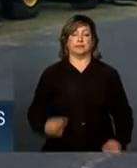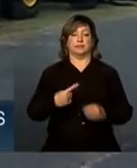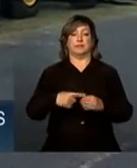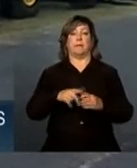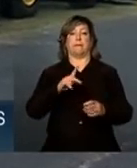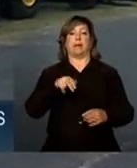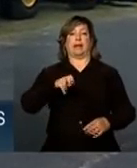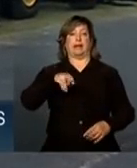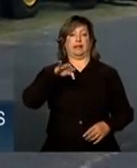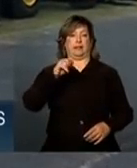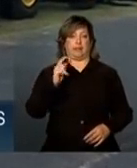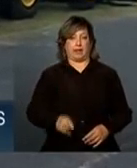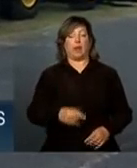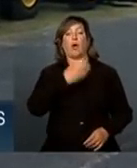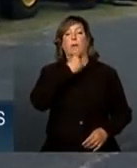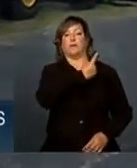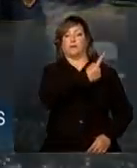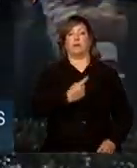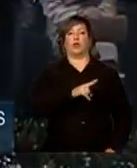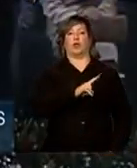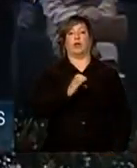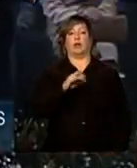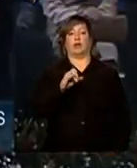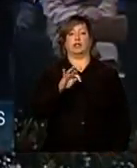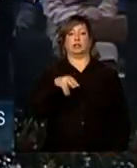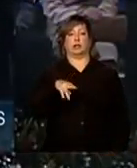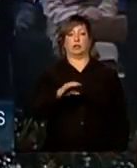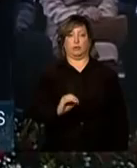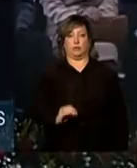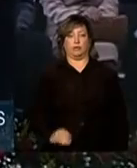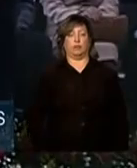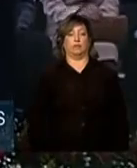Paquetá, Cristiano Gonçalves Portela;